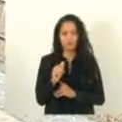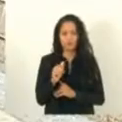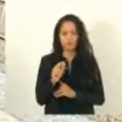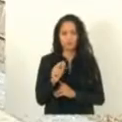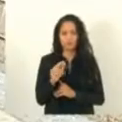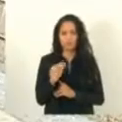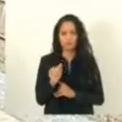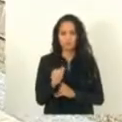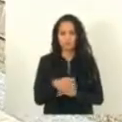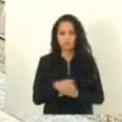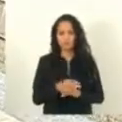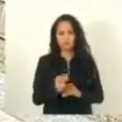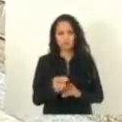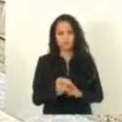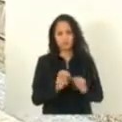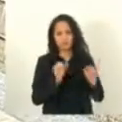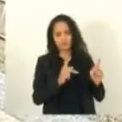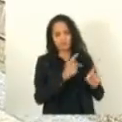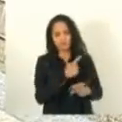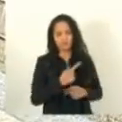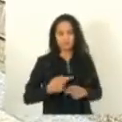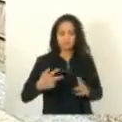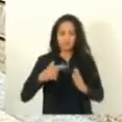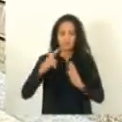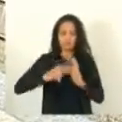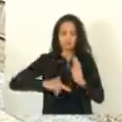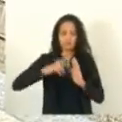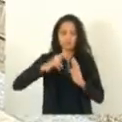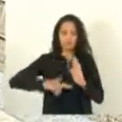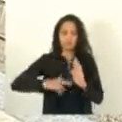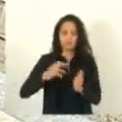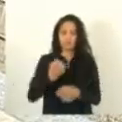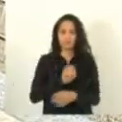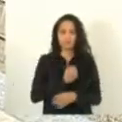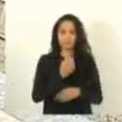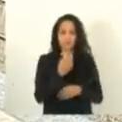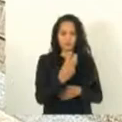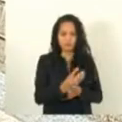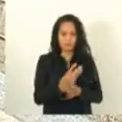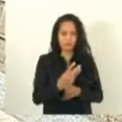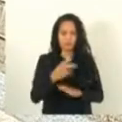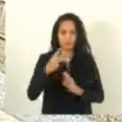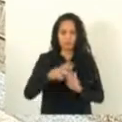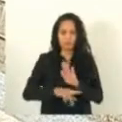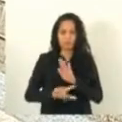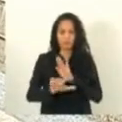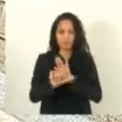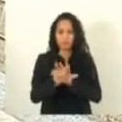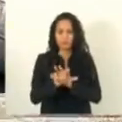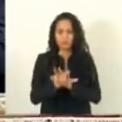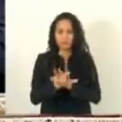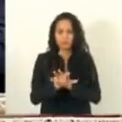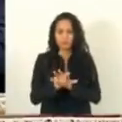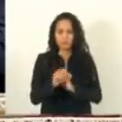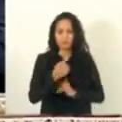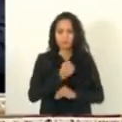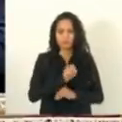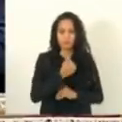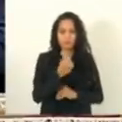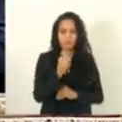Ok, presidente, passo a avocar a matéria. Item 3, projeto de lei número